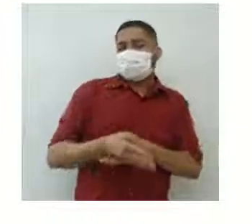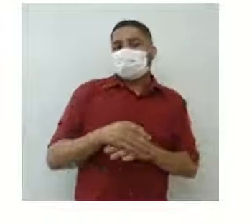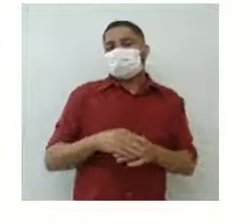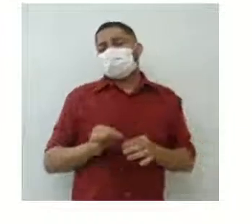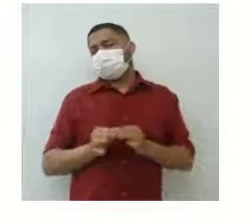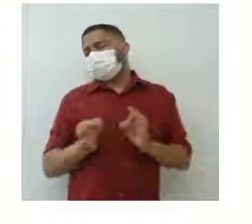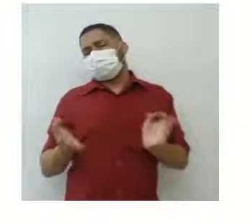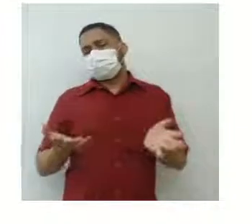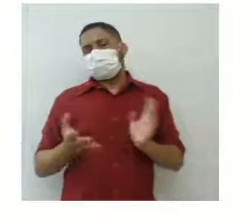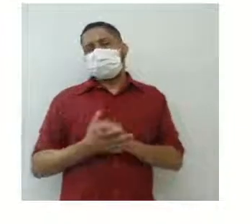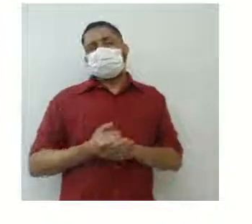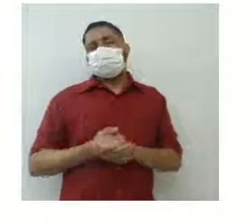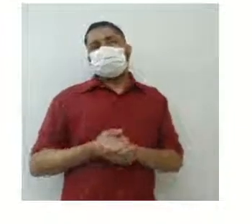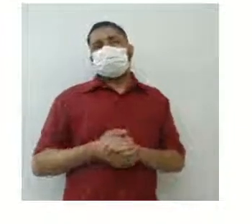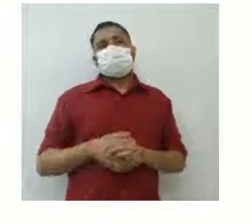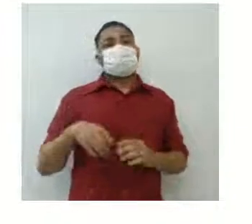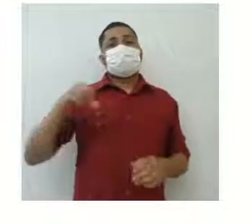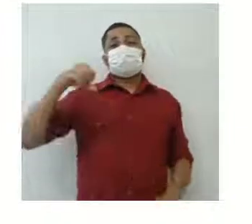simplesmente